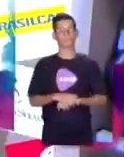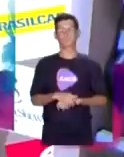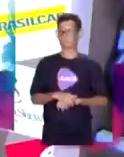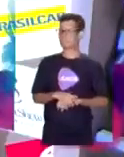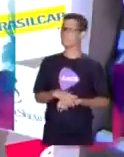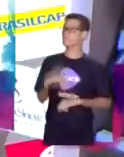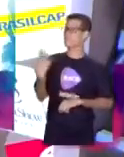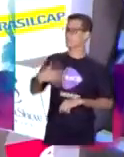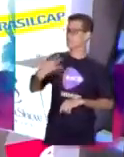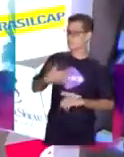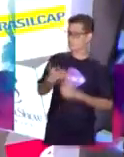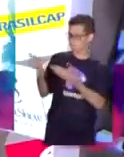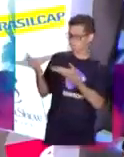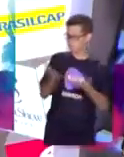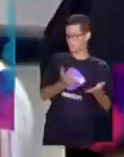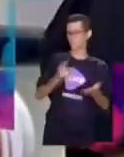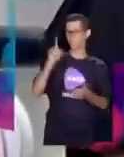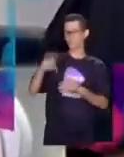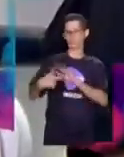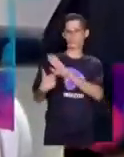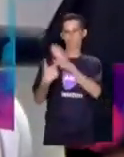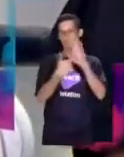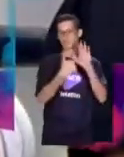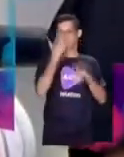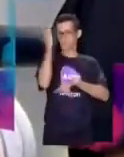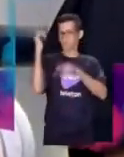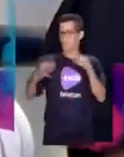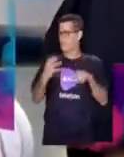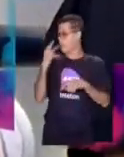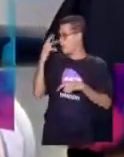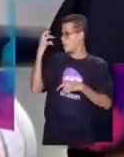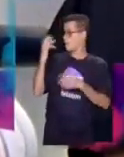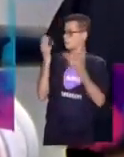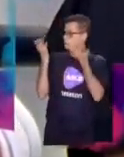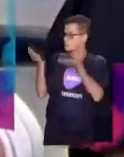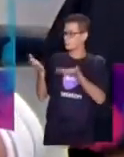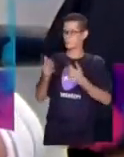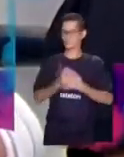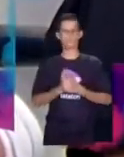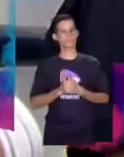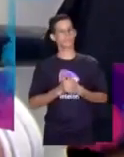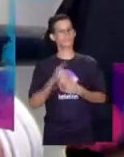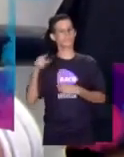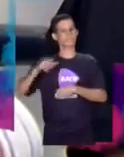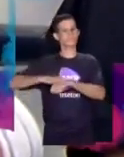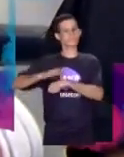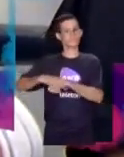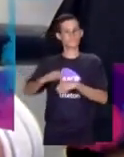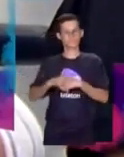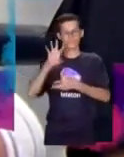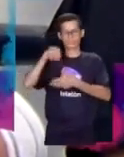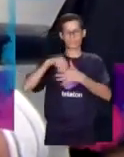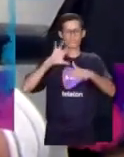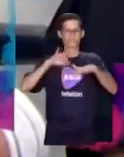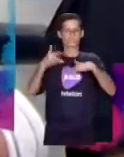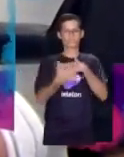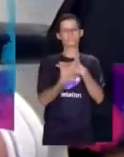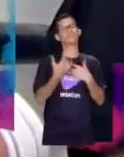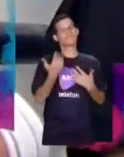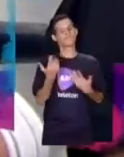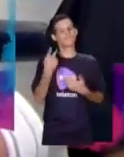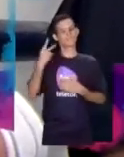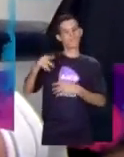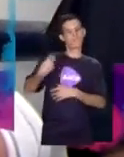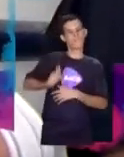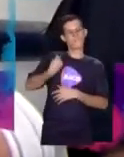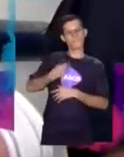Você já é inspiração para muita gente. E eu tenho certeza que o que você faz através das redes sociais, mostrando um pouco